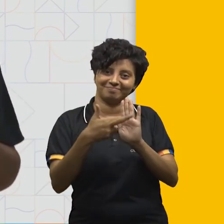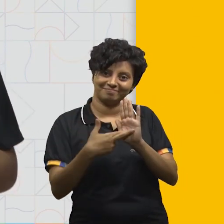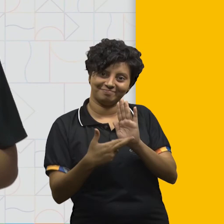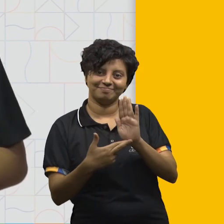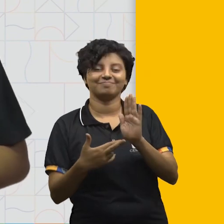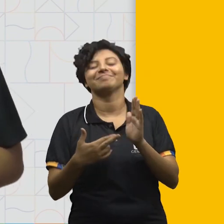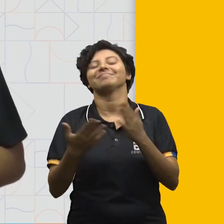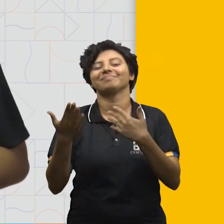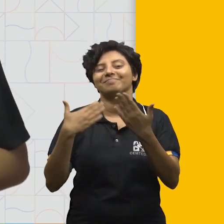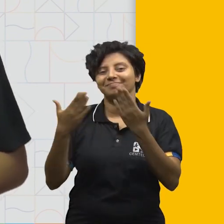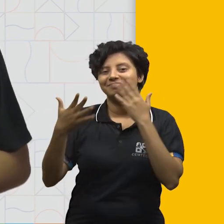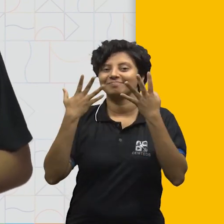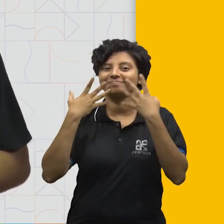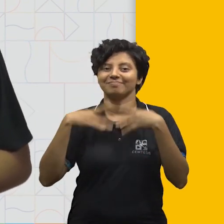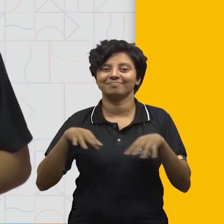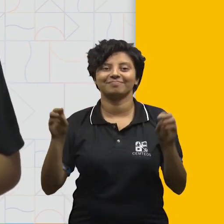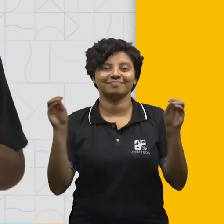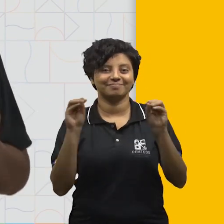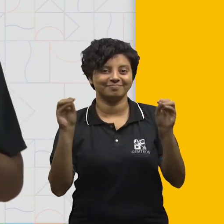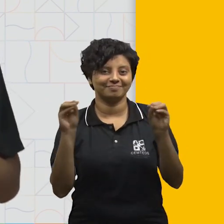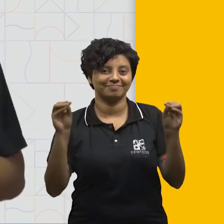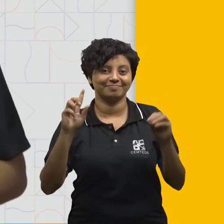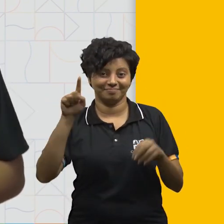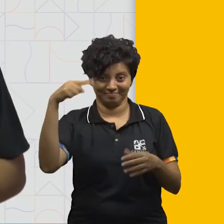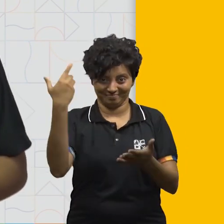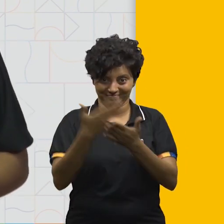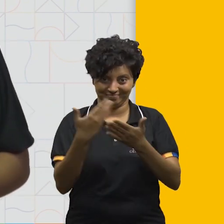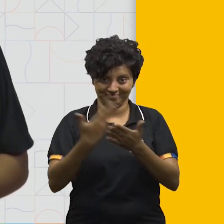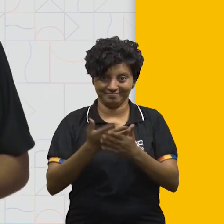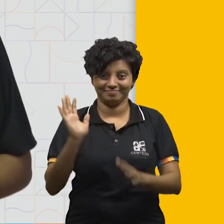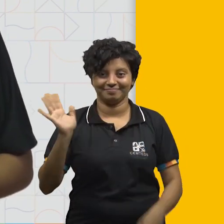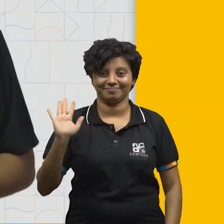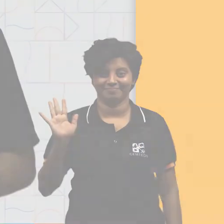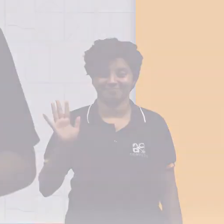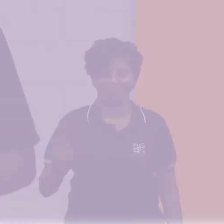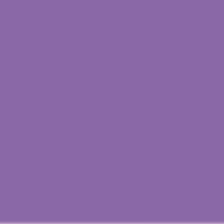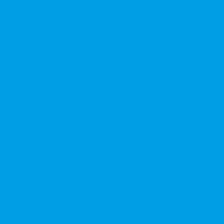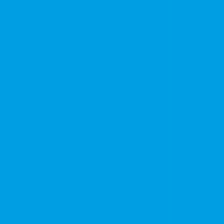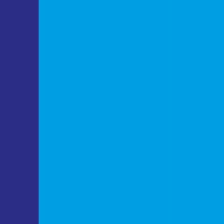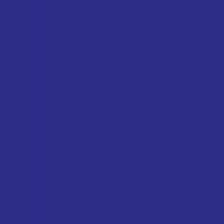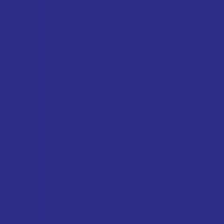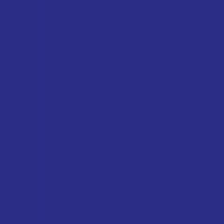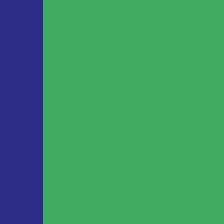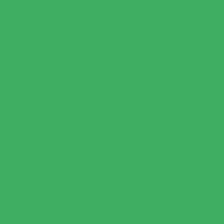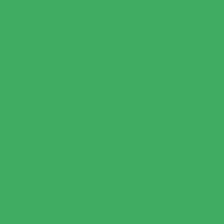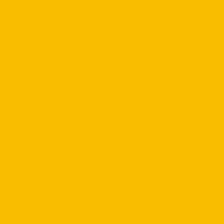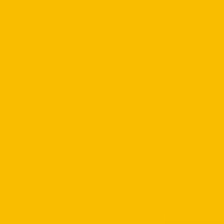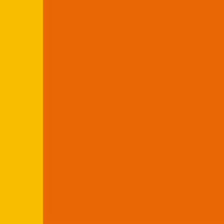características da conversação espontânea. Beijo grande e até a próxima aula!